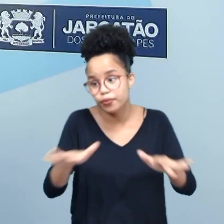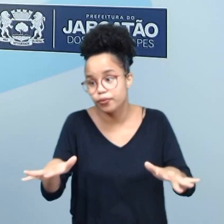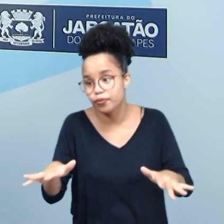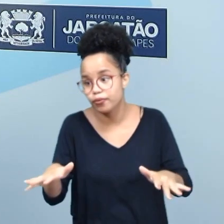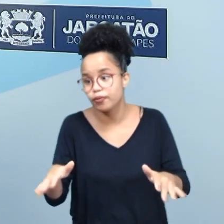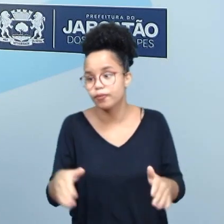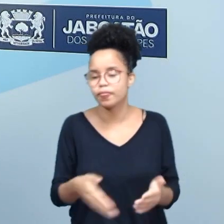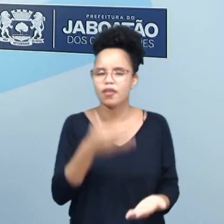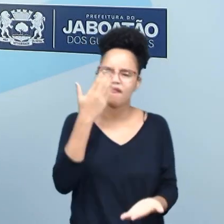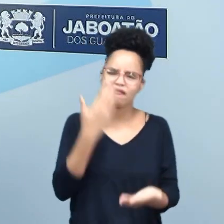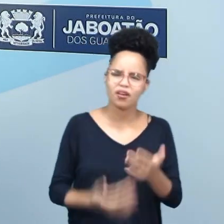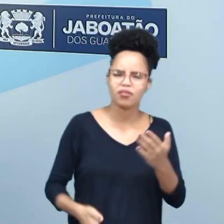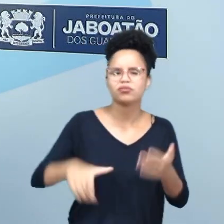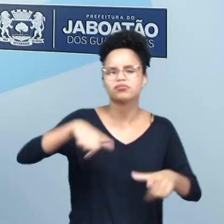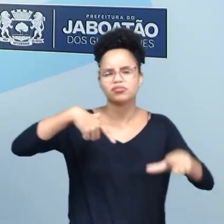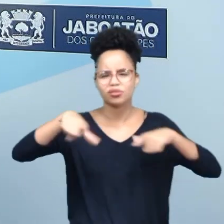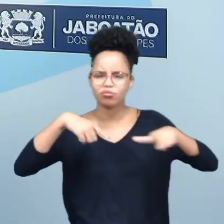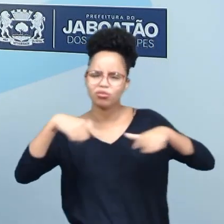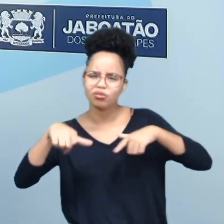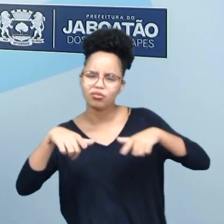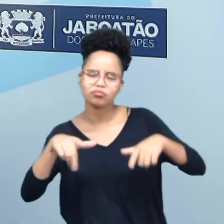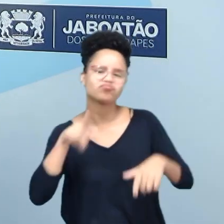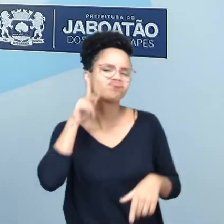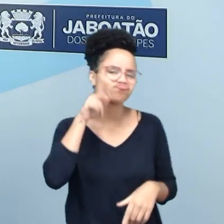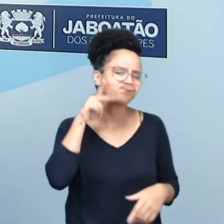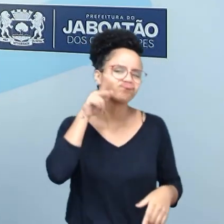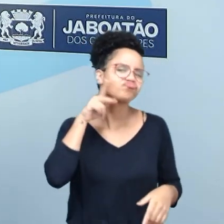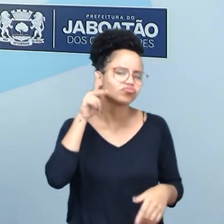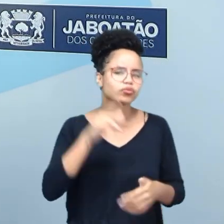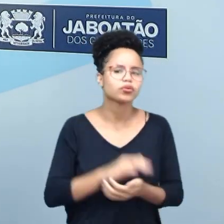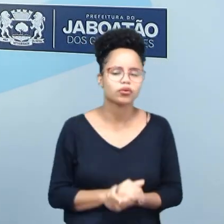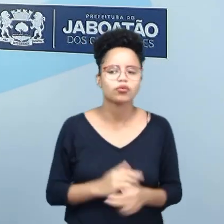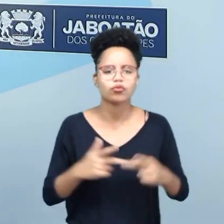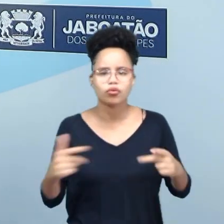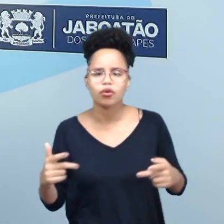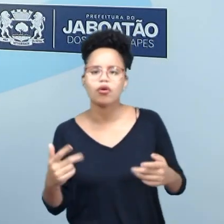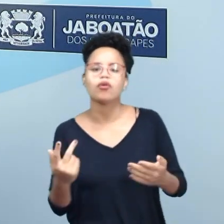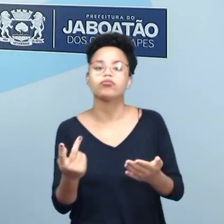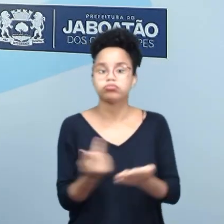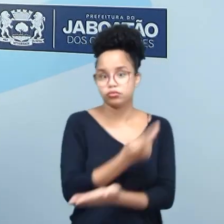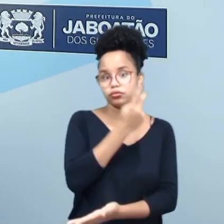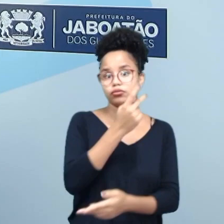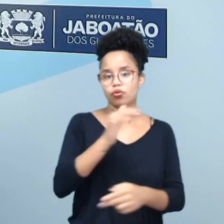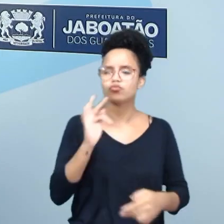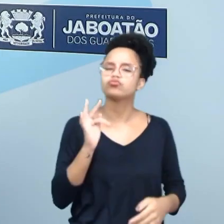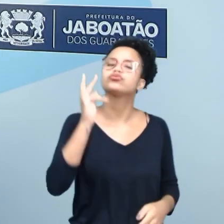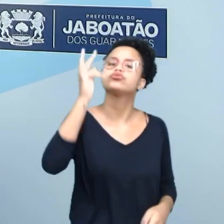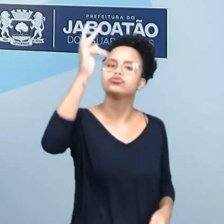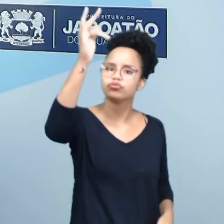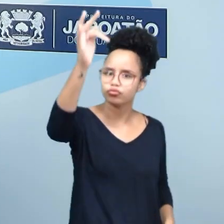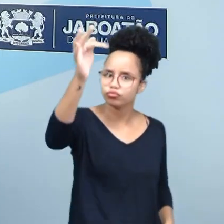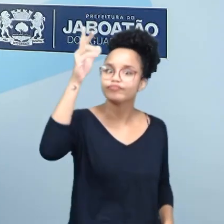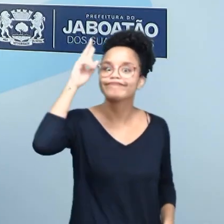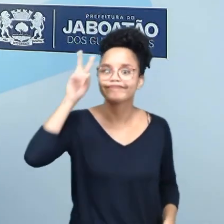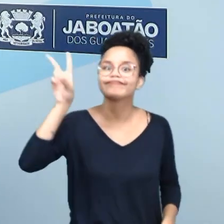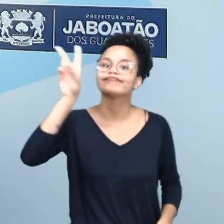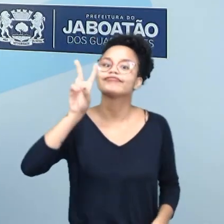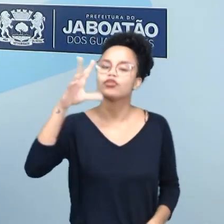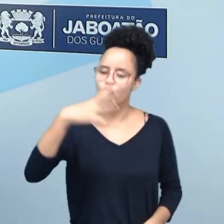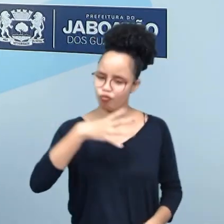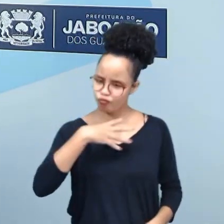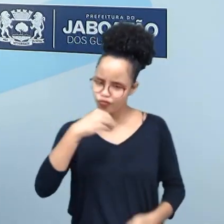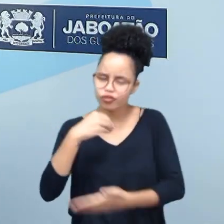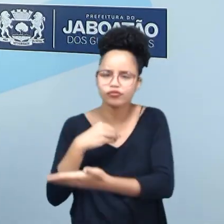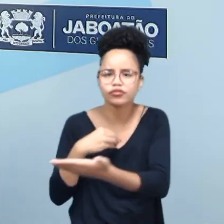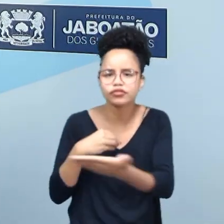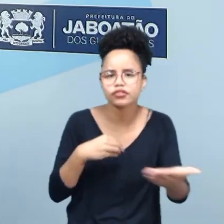desemprego, fatos políticos e muitos outros acontecimentos, no futuro será história. Os filhos de vocês,